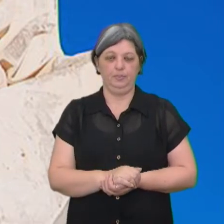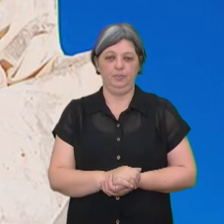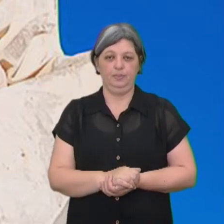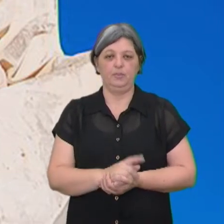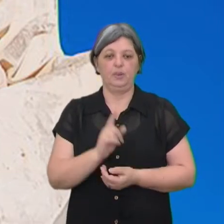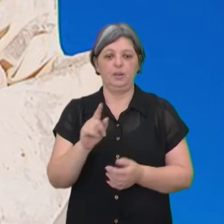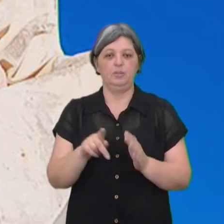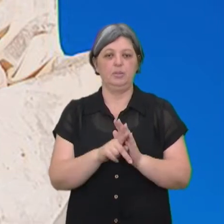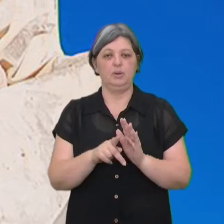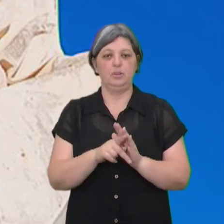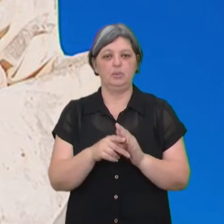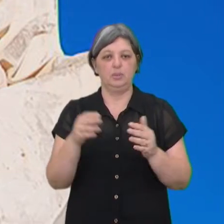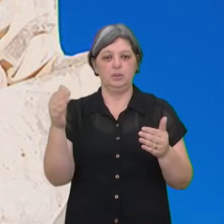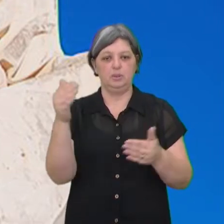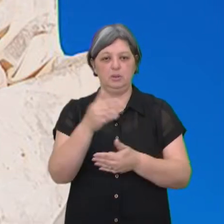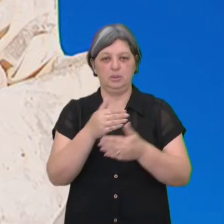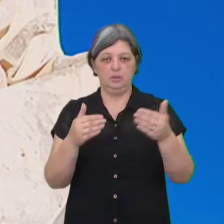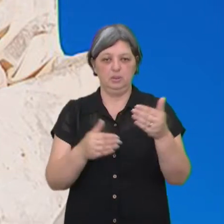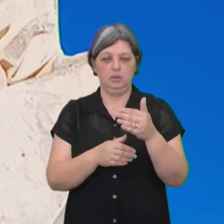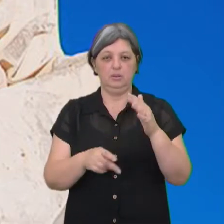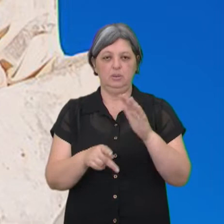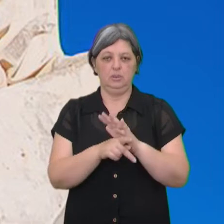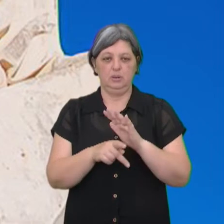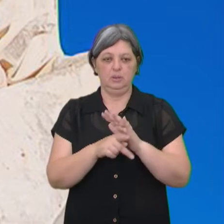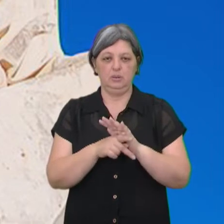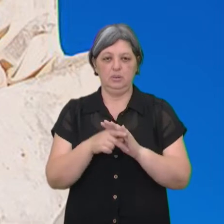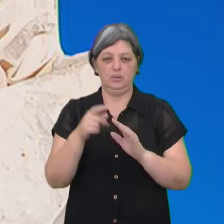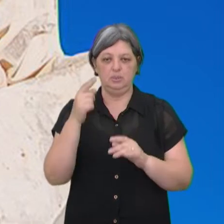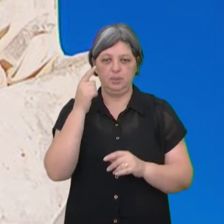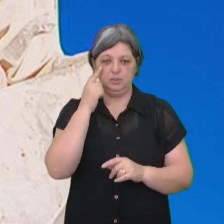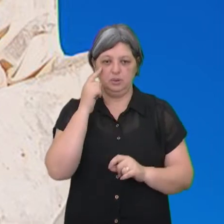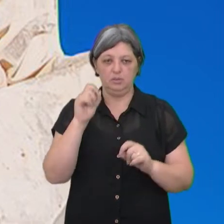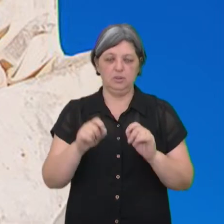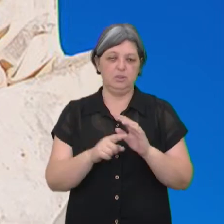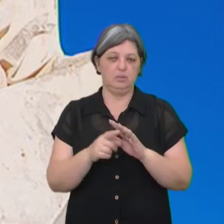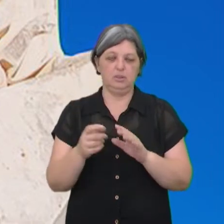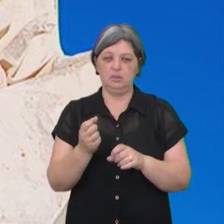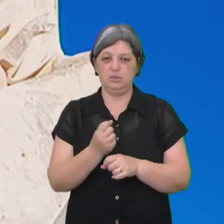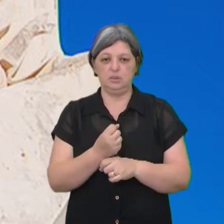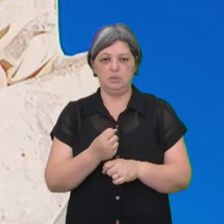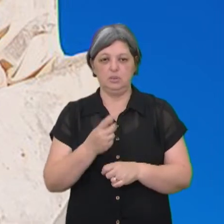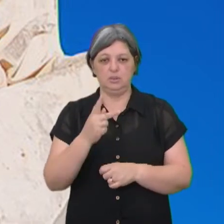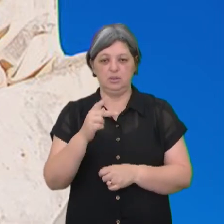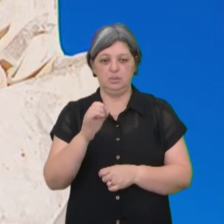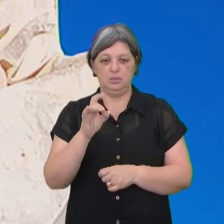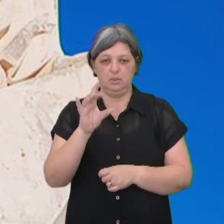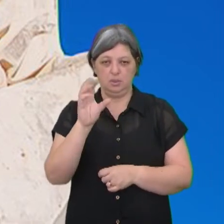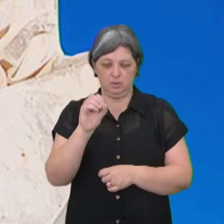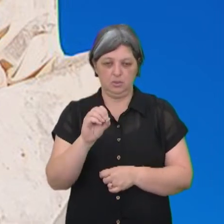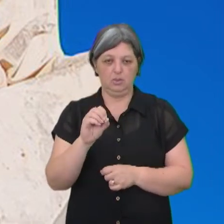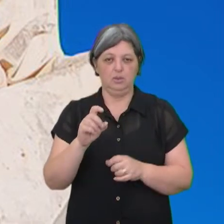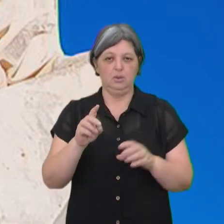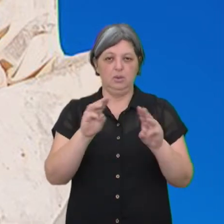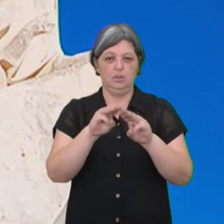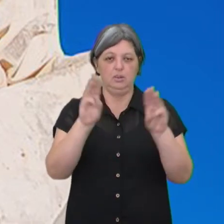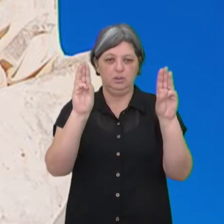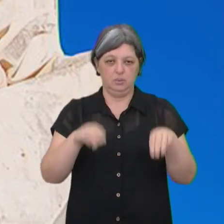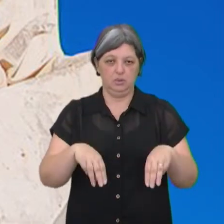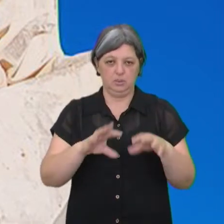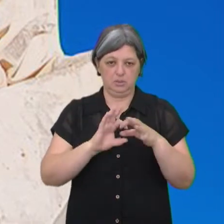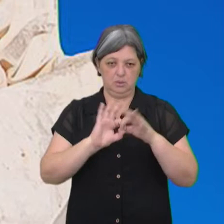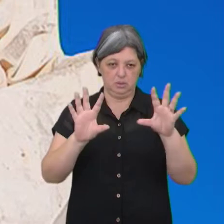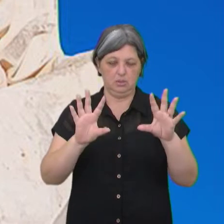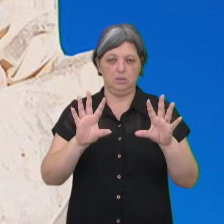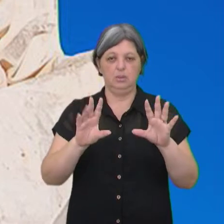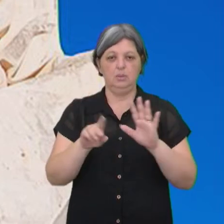aí do desembarque de Pedro Álvares Cabral em Porto Seguro em 1500. Ela está exposta aí no Museu